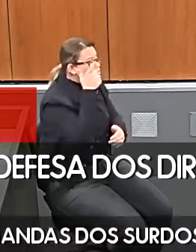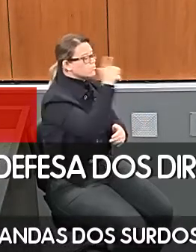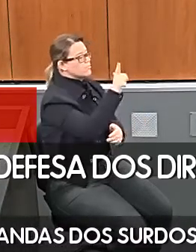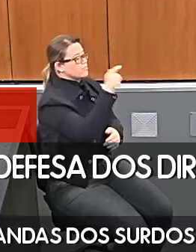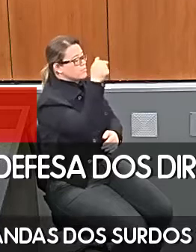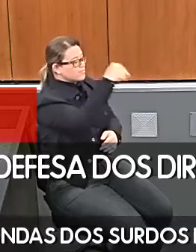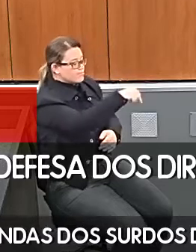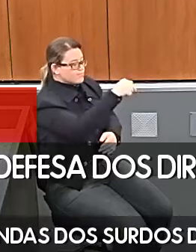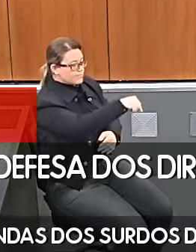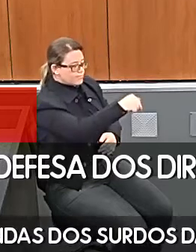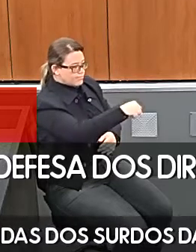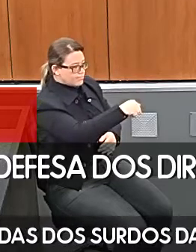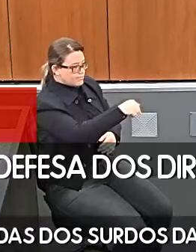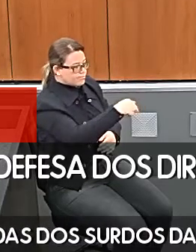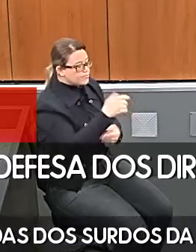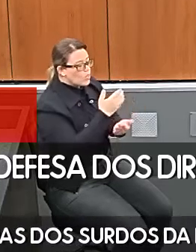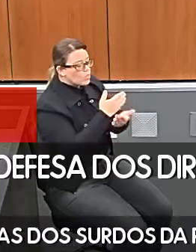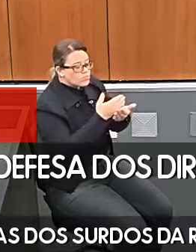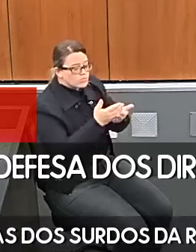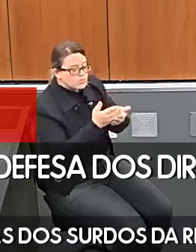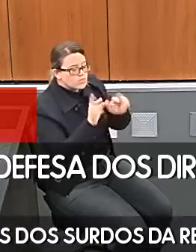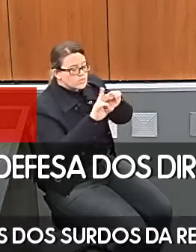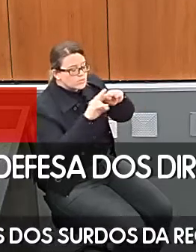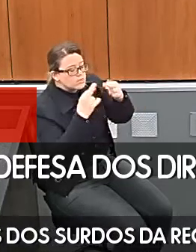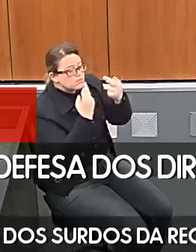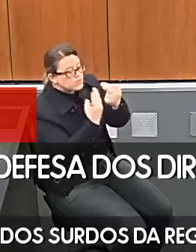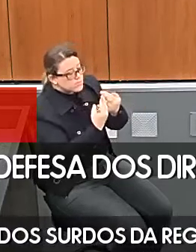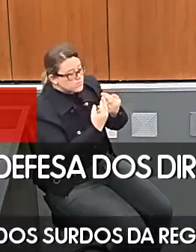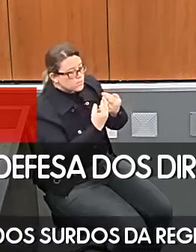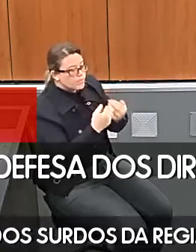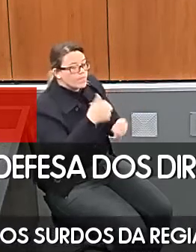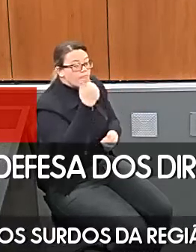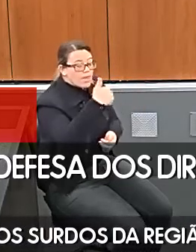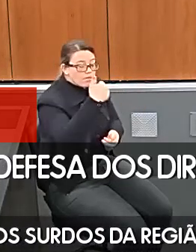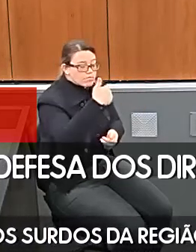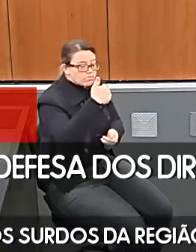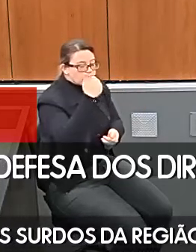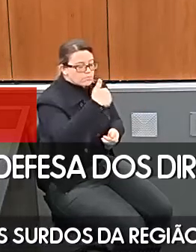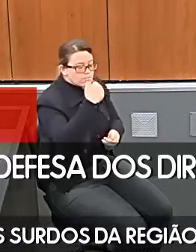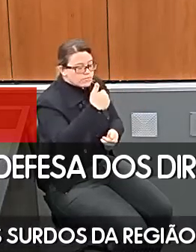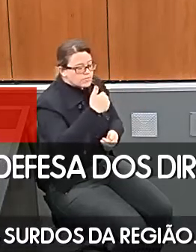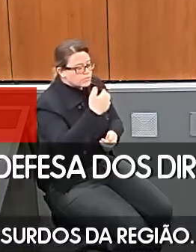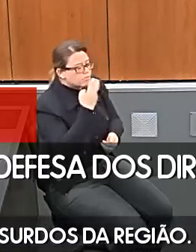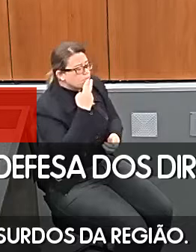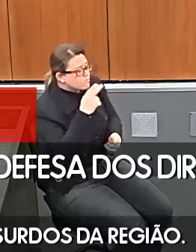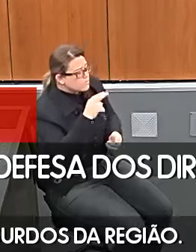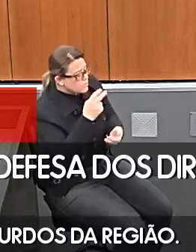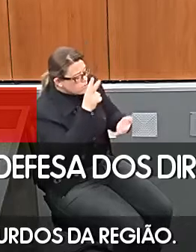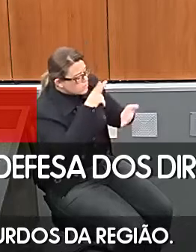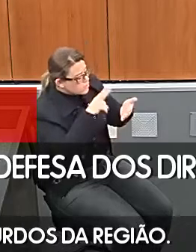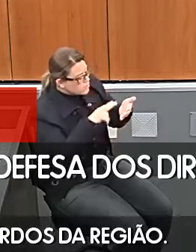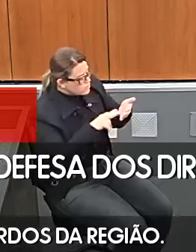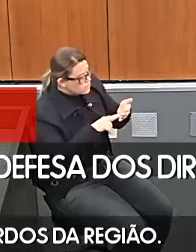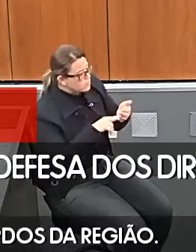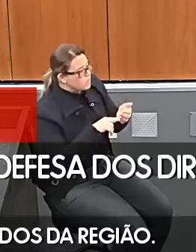queria iniciar essa reunião passando primeiro a palavra para a presidente da nossa Associação de Pais e